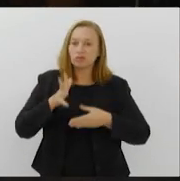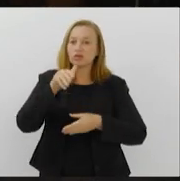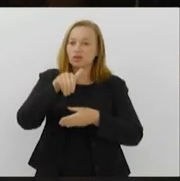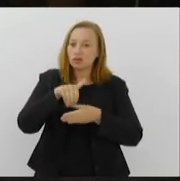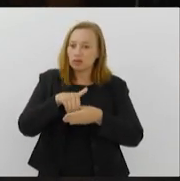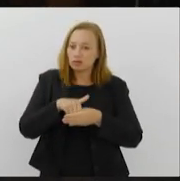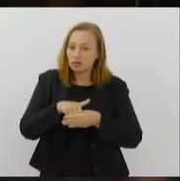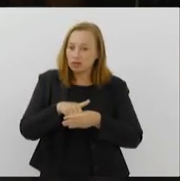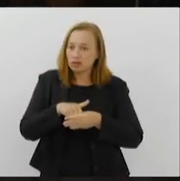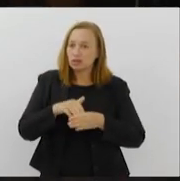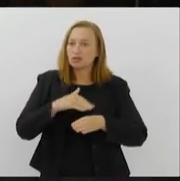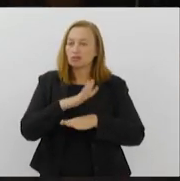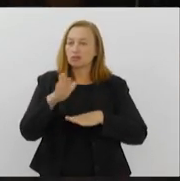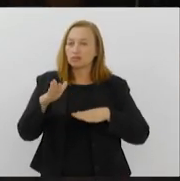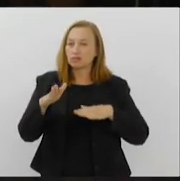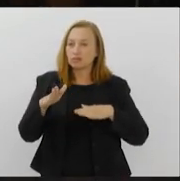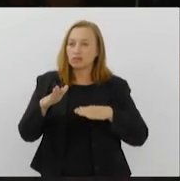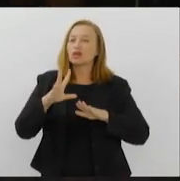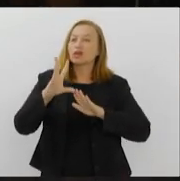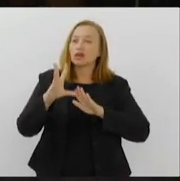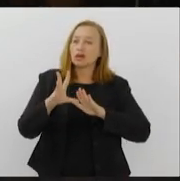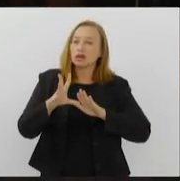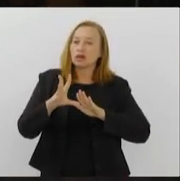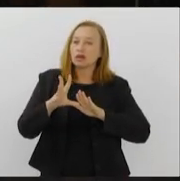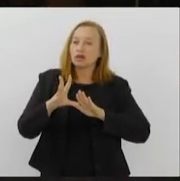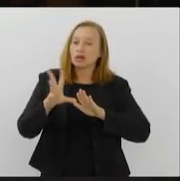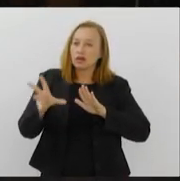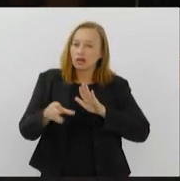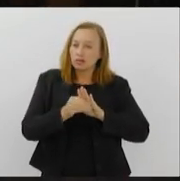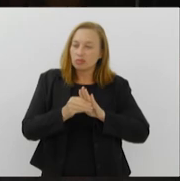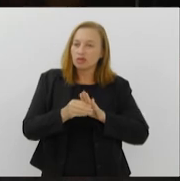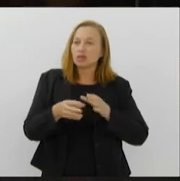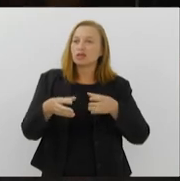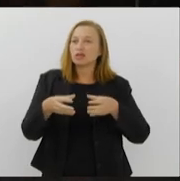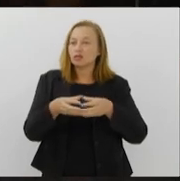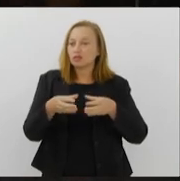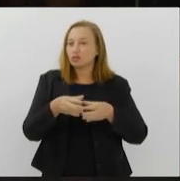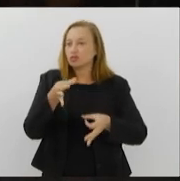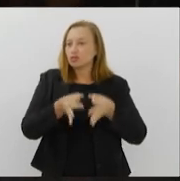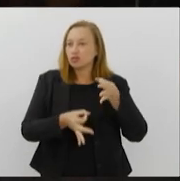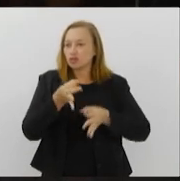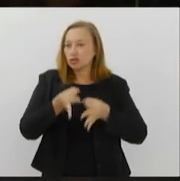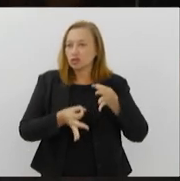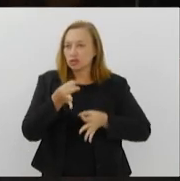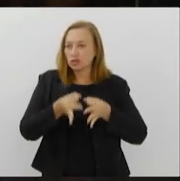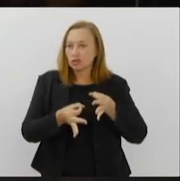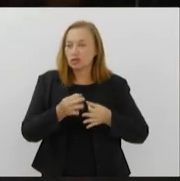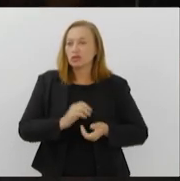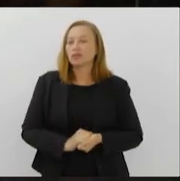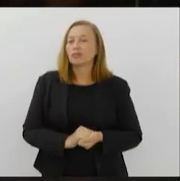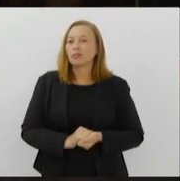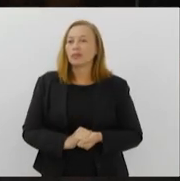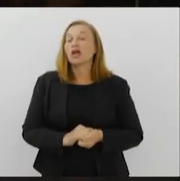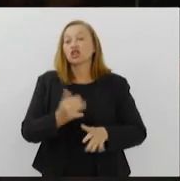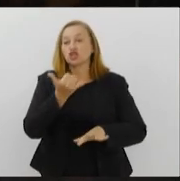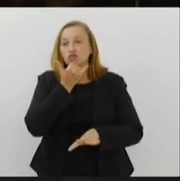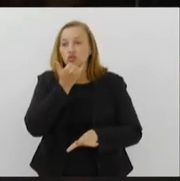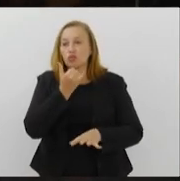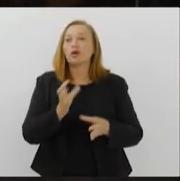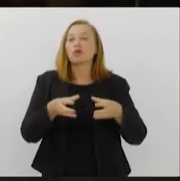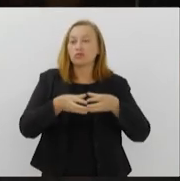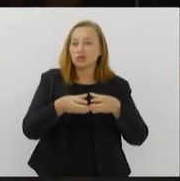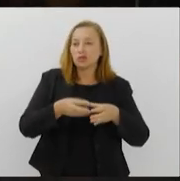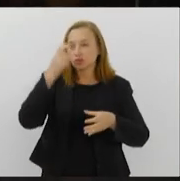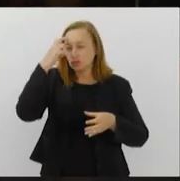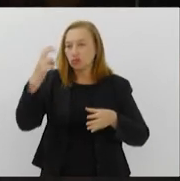discussão. Em votação, a emenda da Comissão de Constituição e Justiça. A Comissão de Cultura, melhor dizendo, senhores que